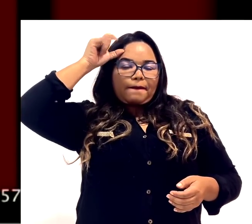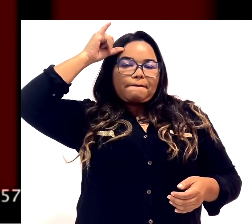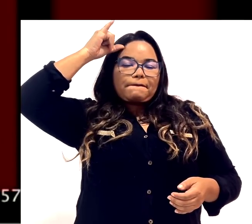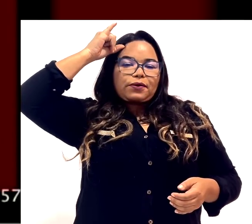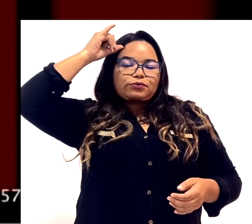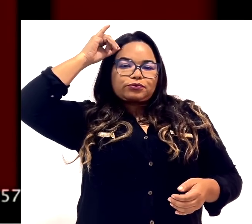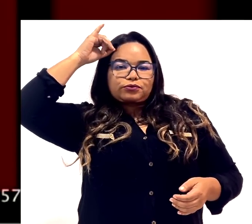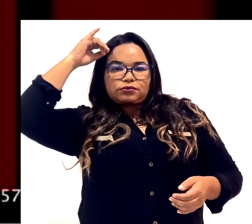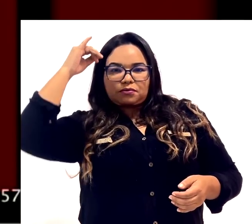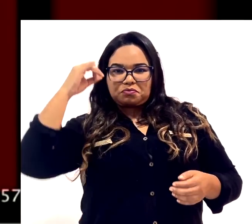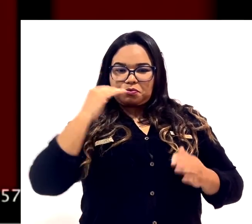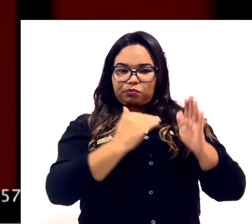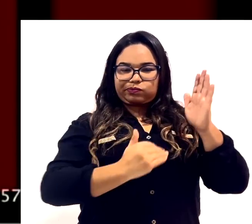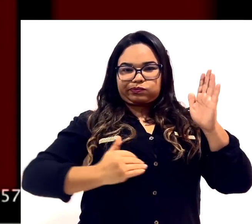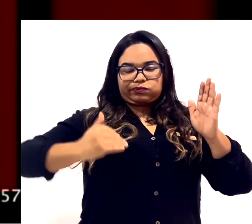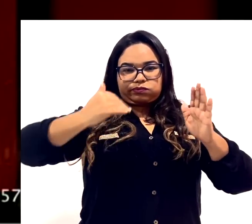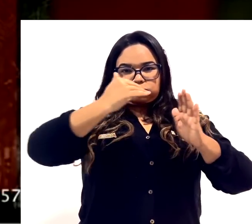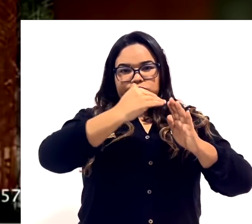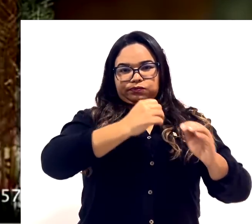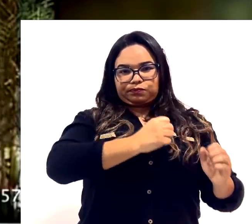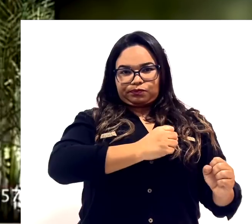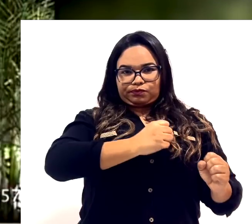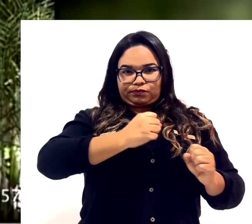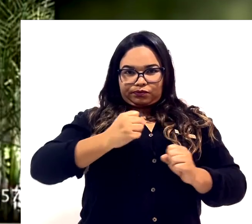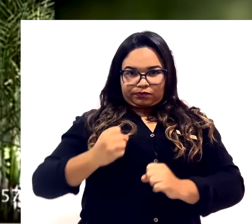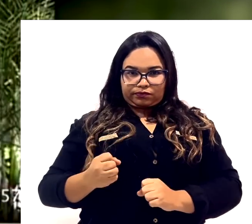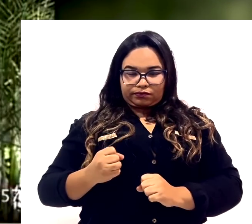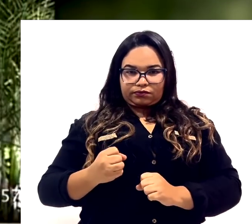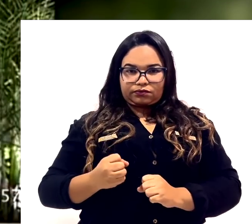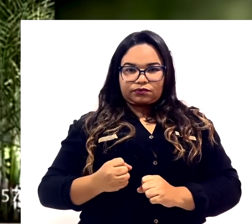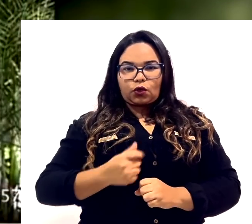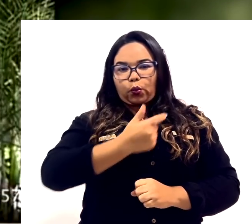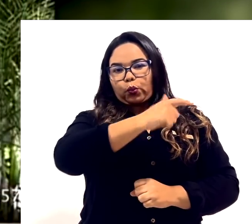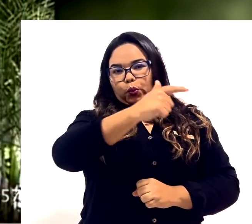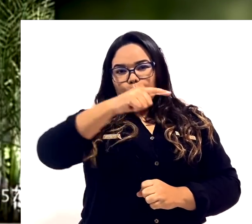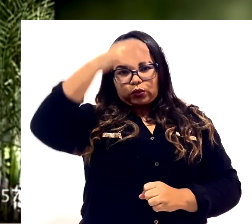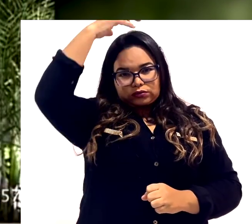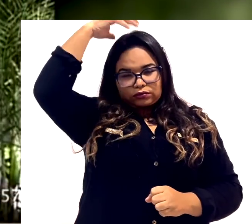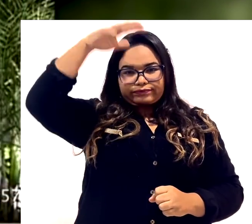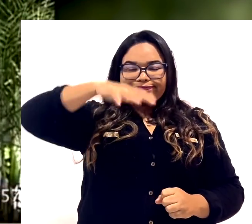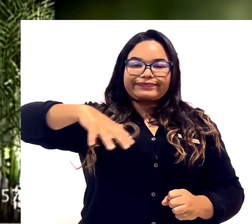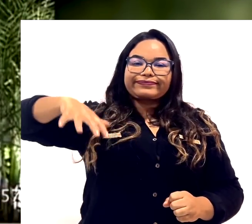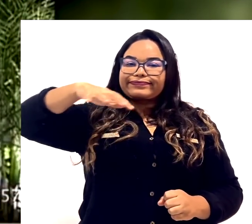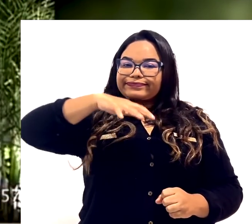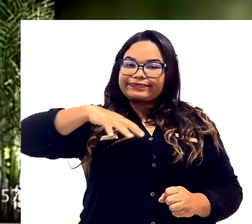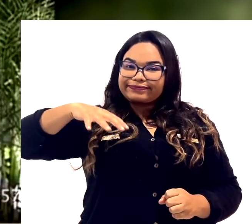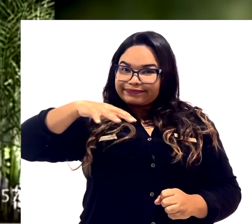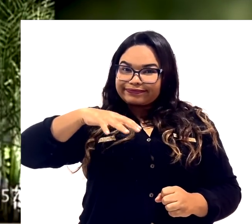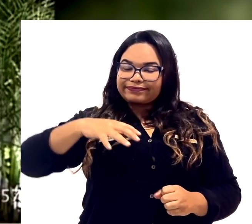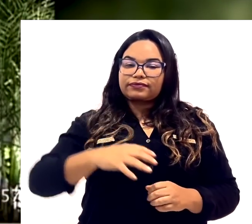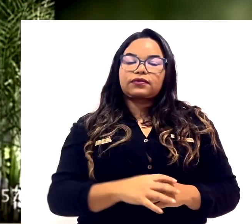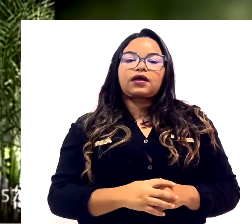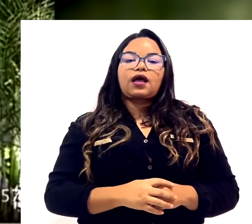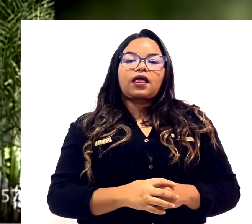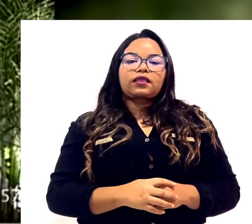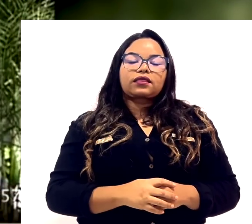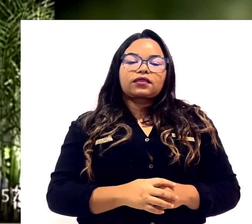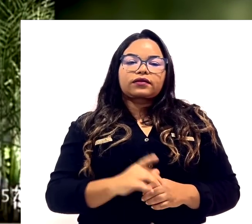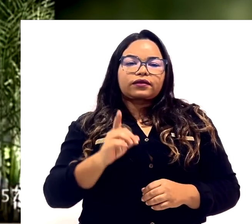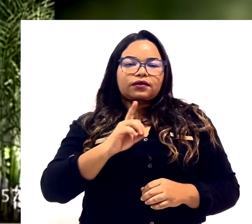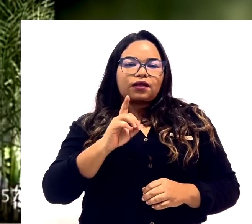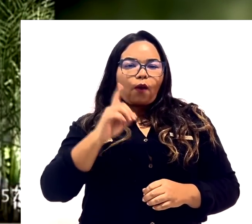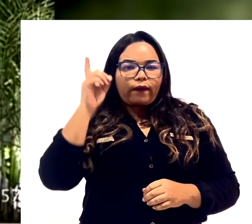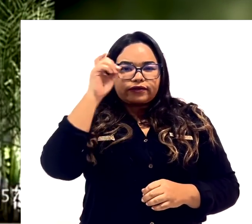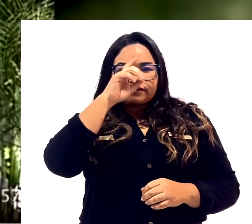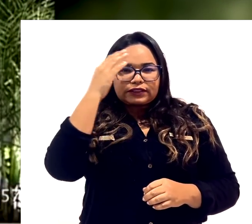um poder que se torna mais grandioso do que qualquer outro reino. E sabem de uma coisa? Não é difícil ver